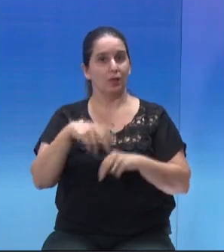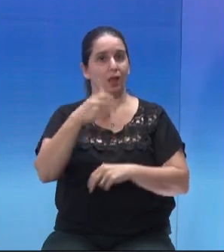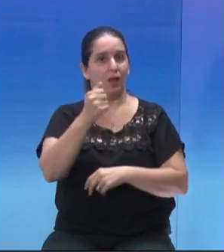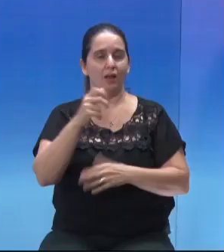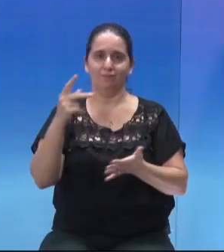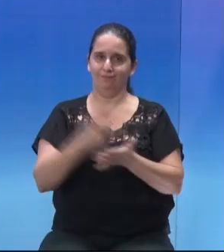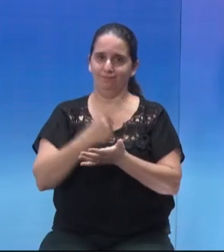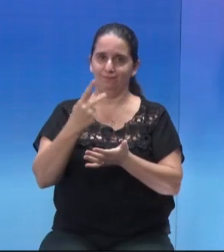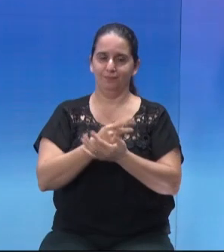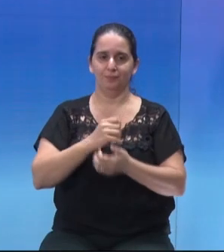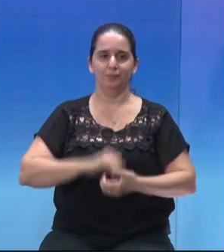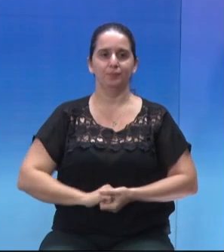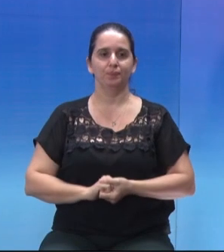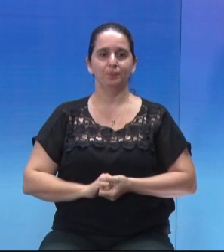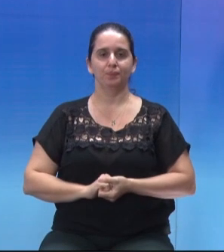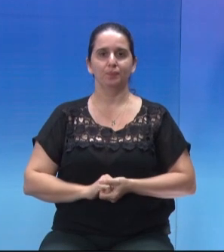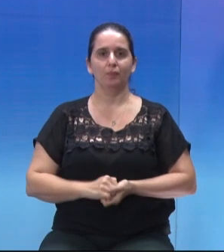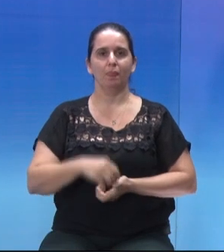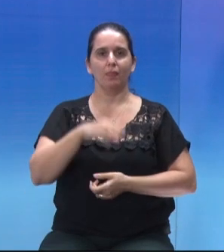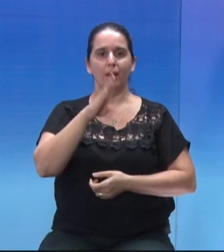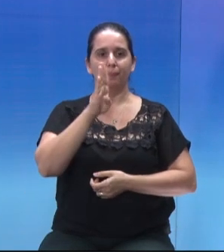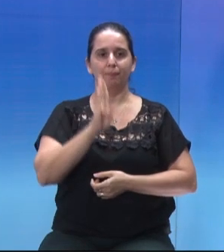B?